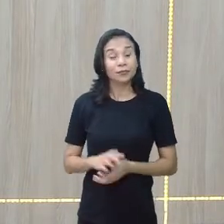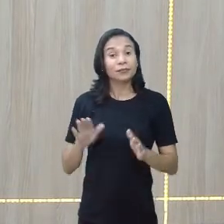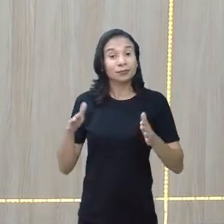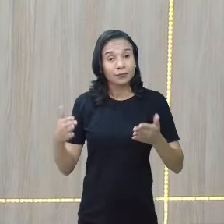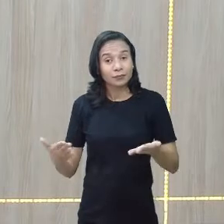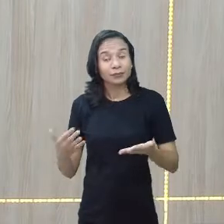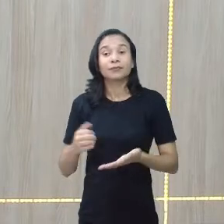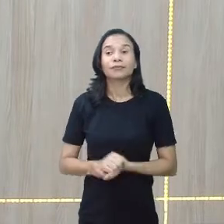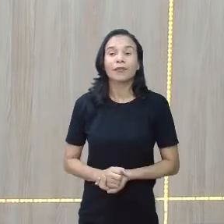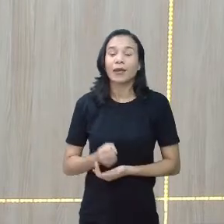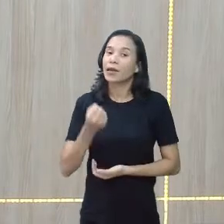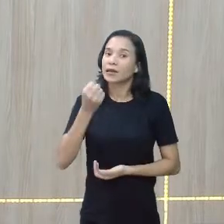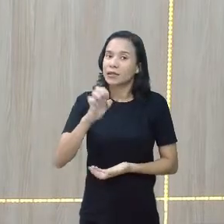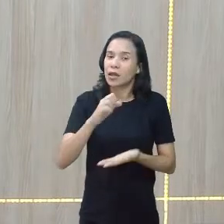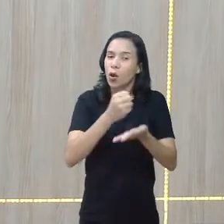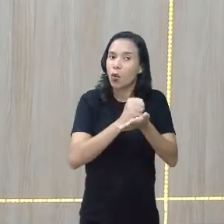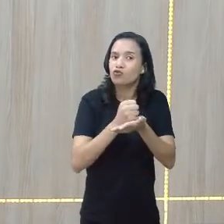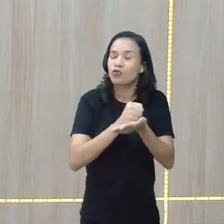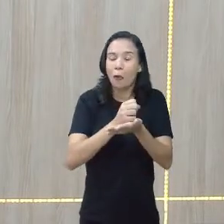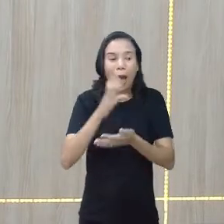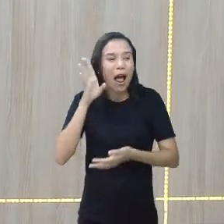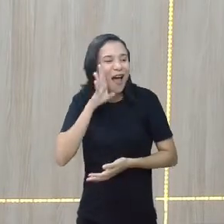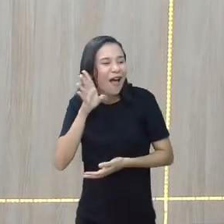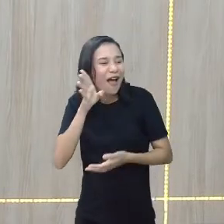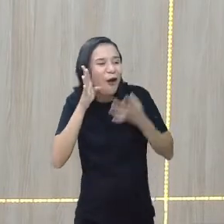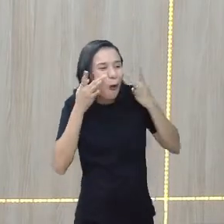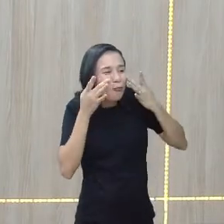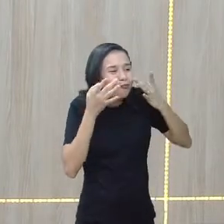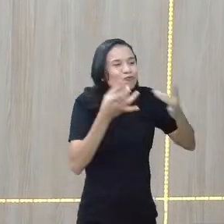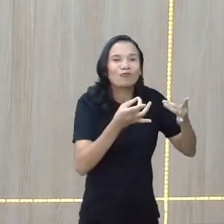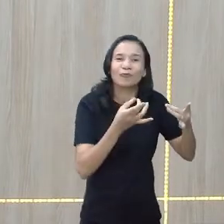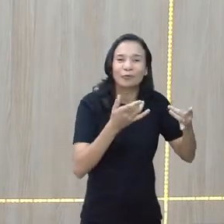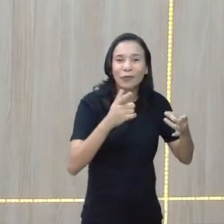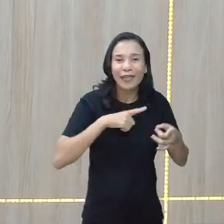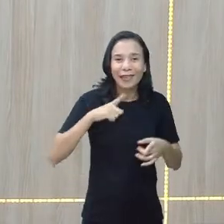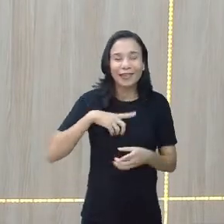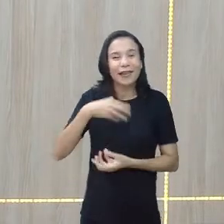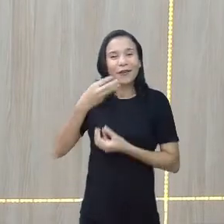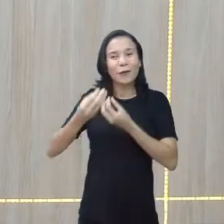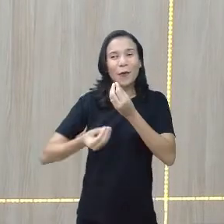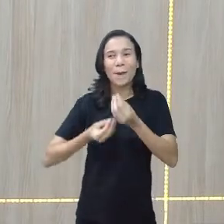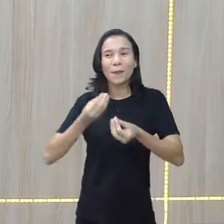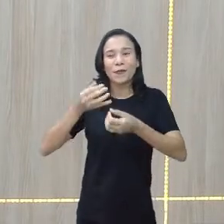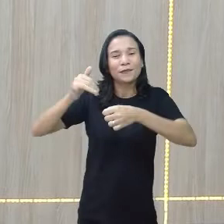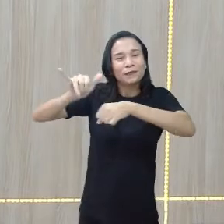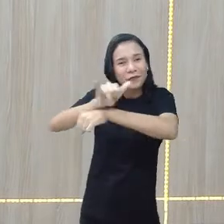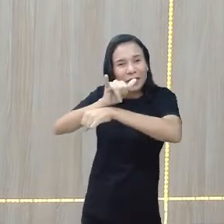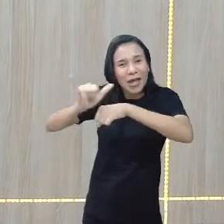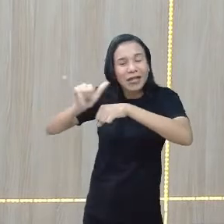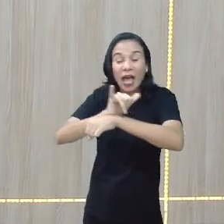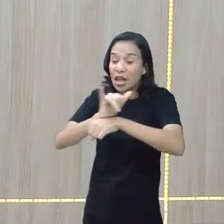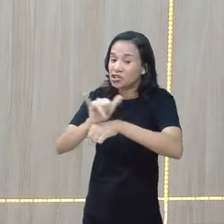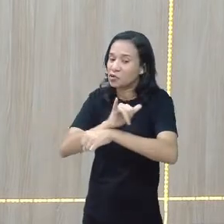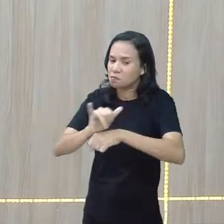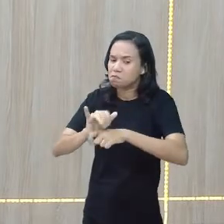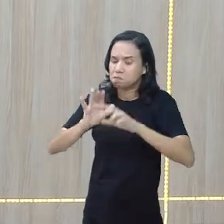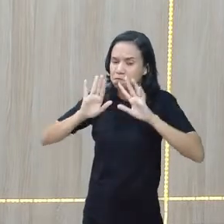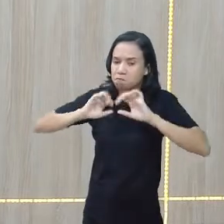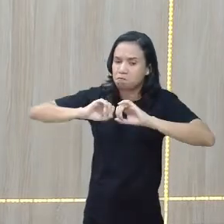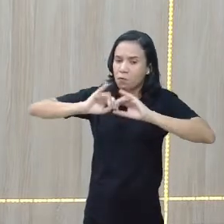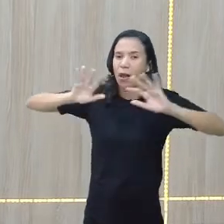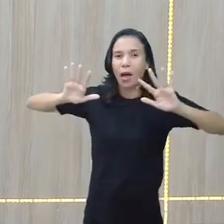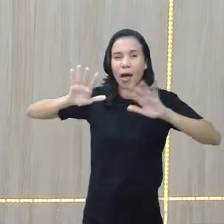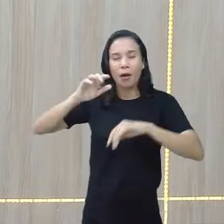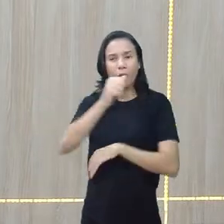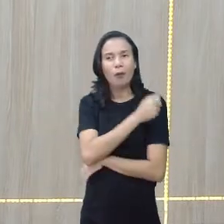Então, se o jogo é atrativo, se o jogo tem estratégias muito específicas, o